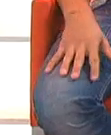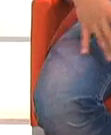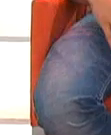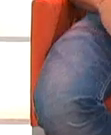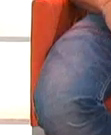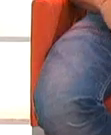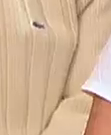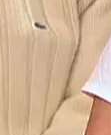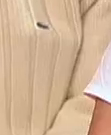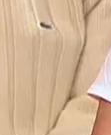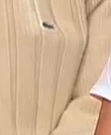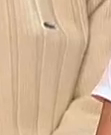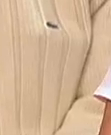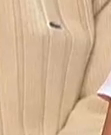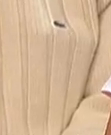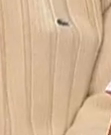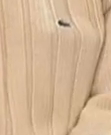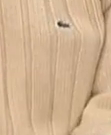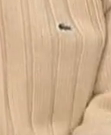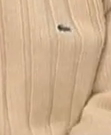também que sim, que sai a Fanny. Ela está com saudades do Diogo.